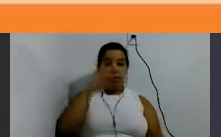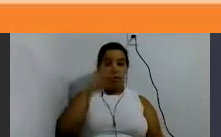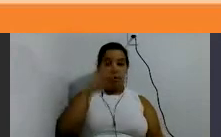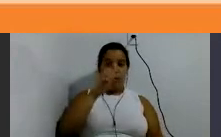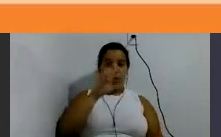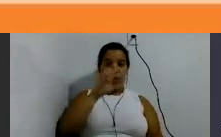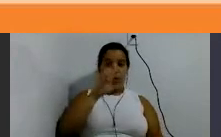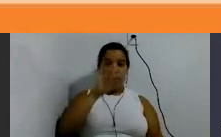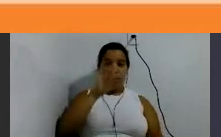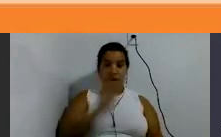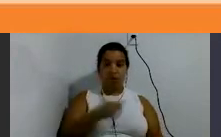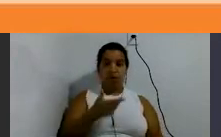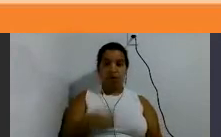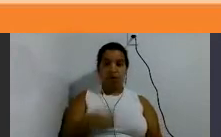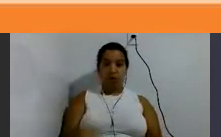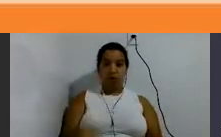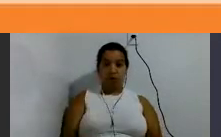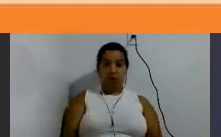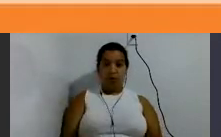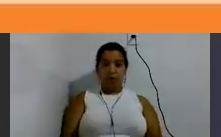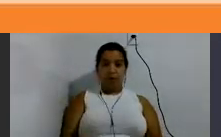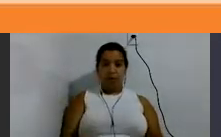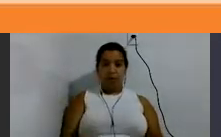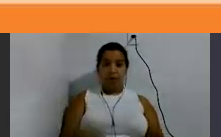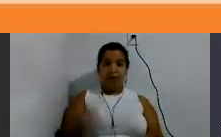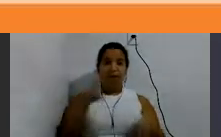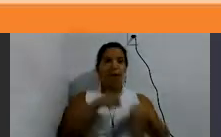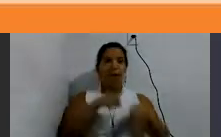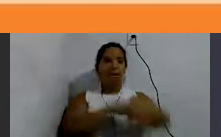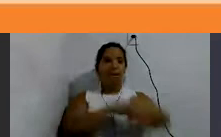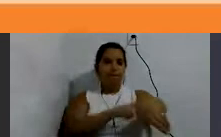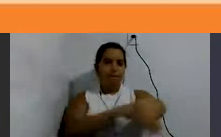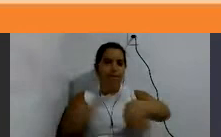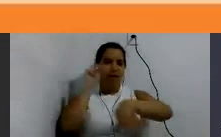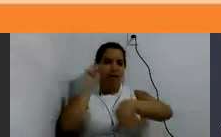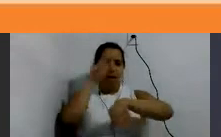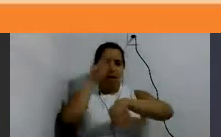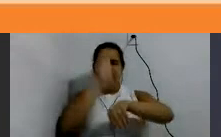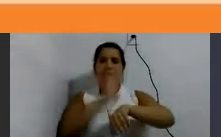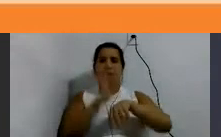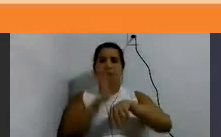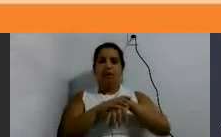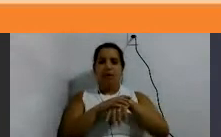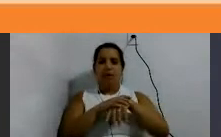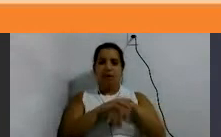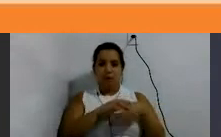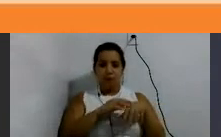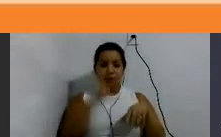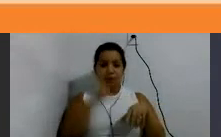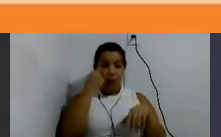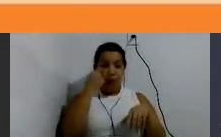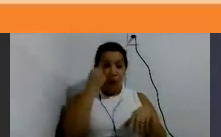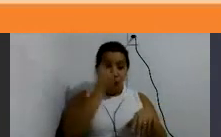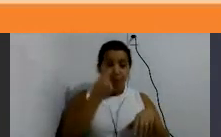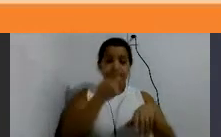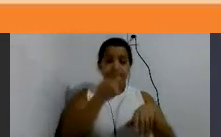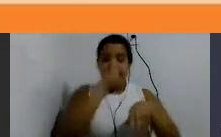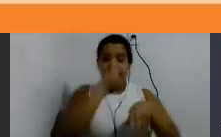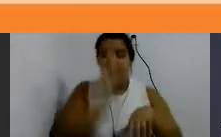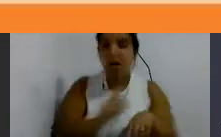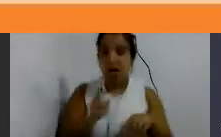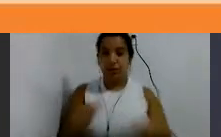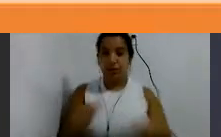é um paciente que ele fica ictérico, então ele tem a esclera do olho amarelada, a pele